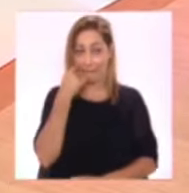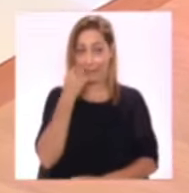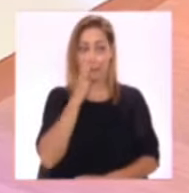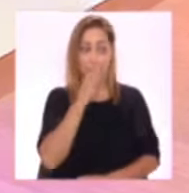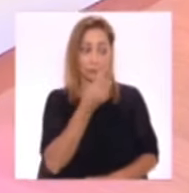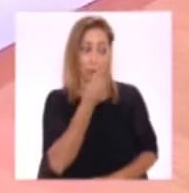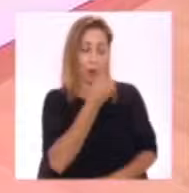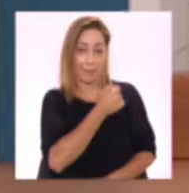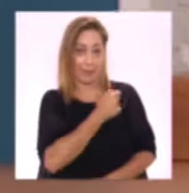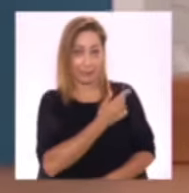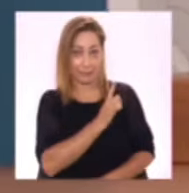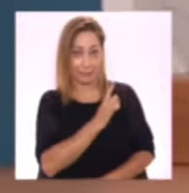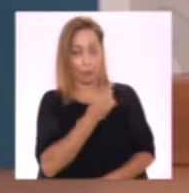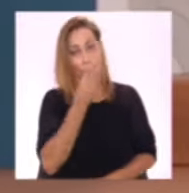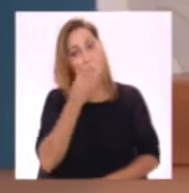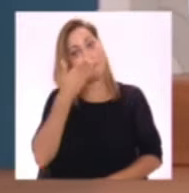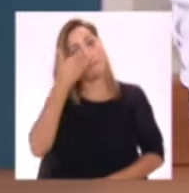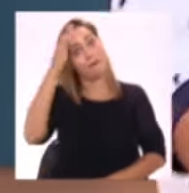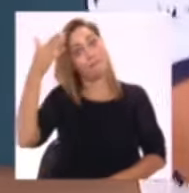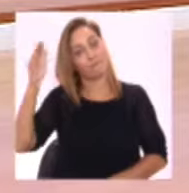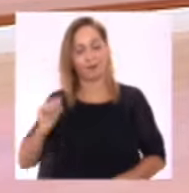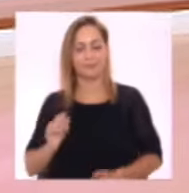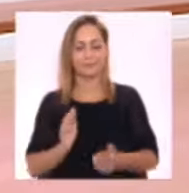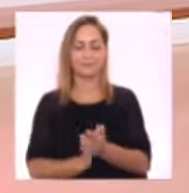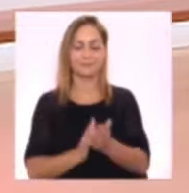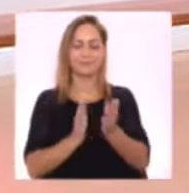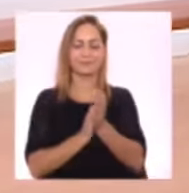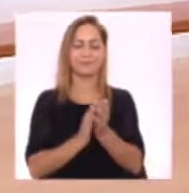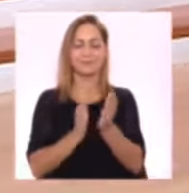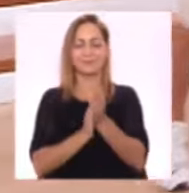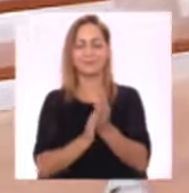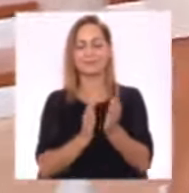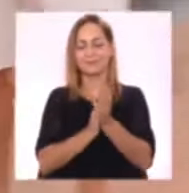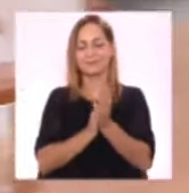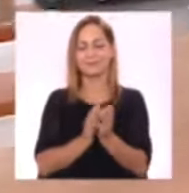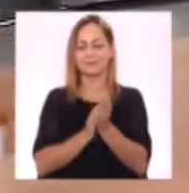vai comer lá fora. Isso!